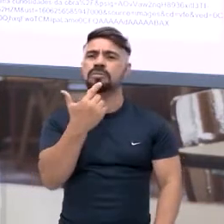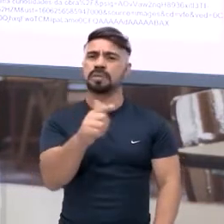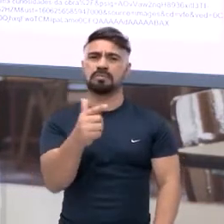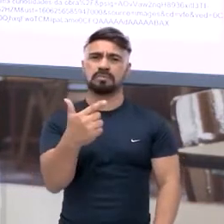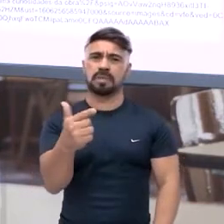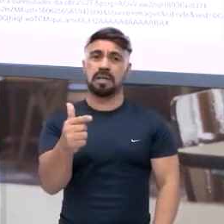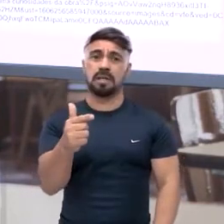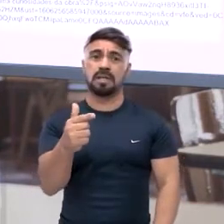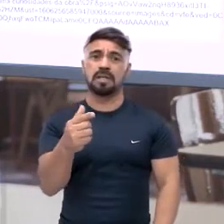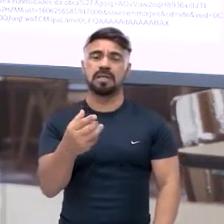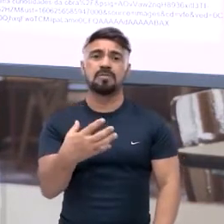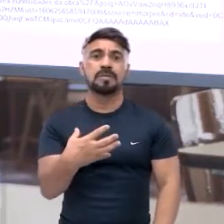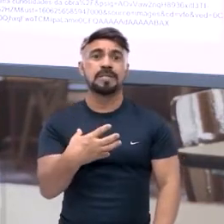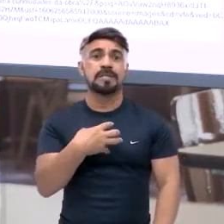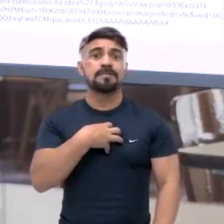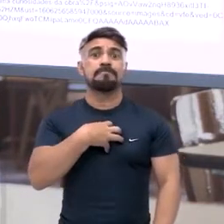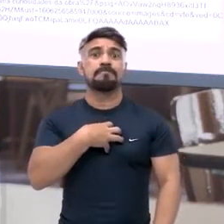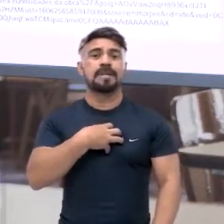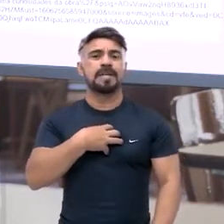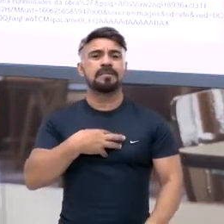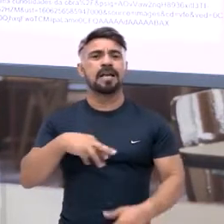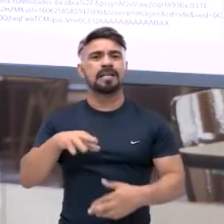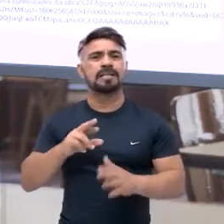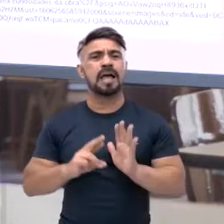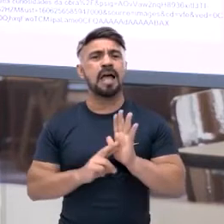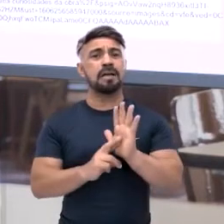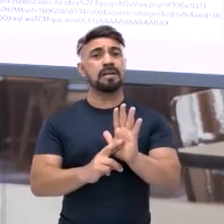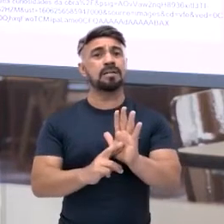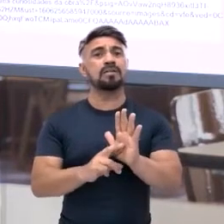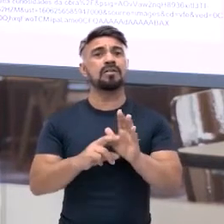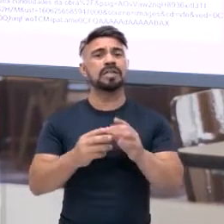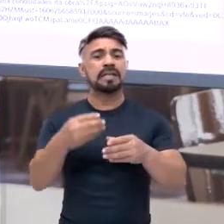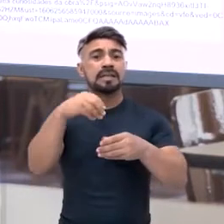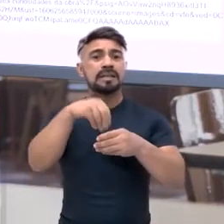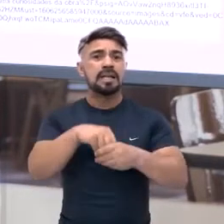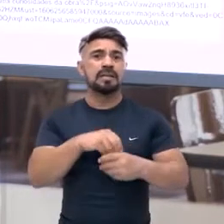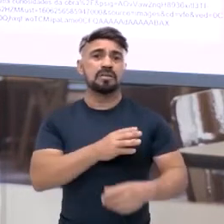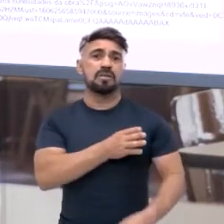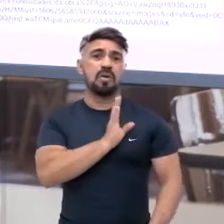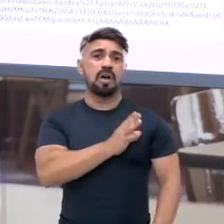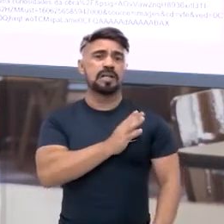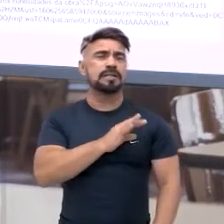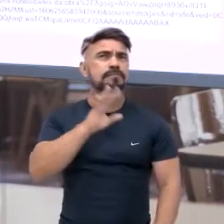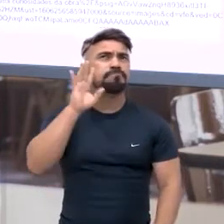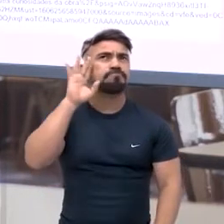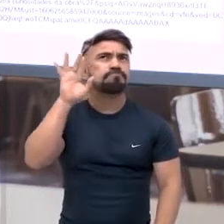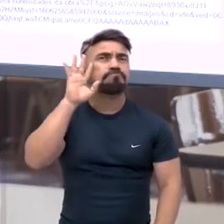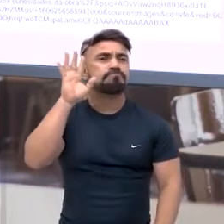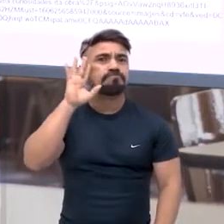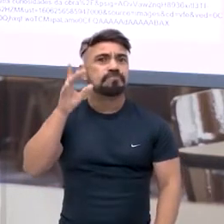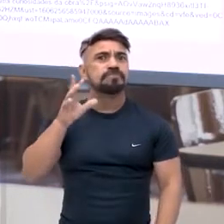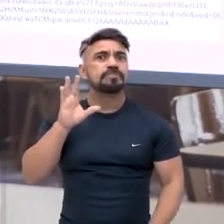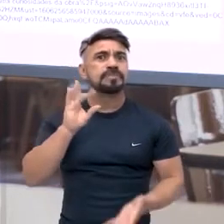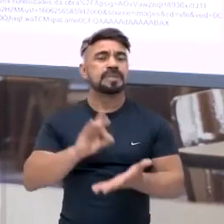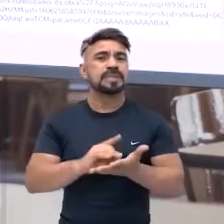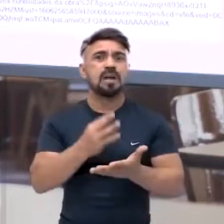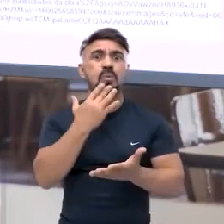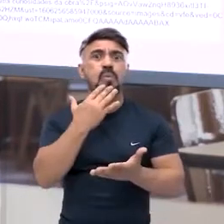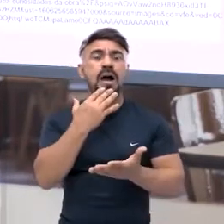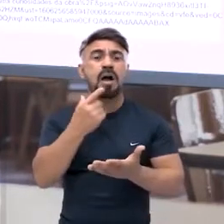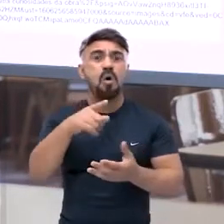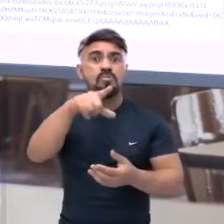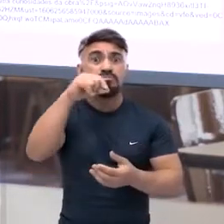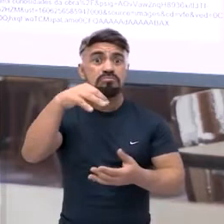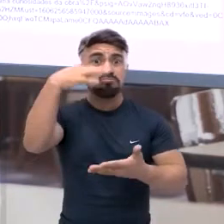cor. Na verdade, os sentimentos e as representações, elas estão dentro do nosso coração. Então não existe uma